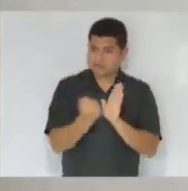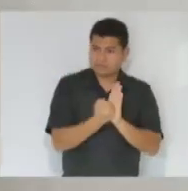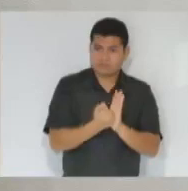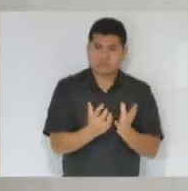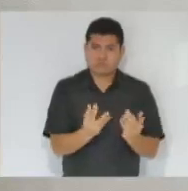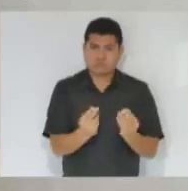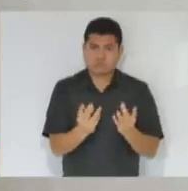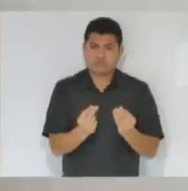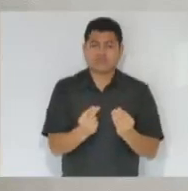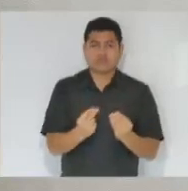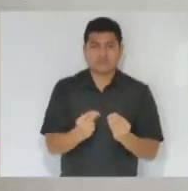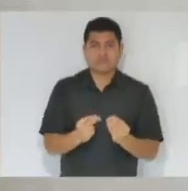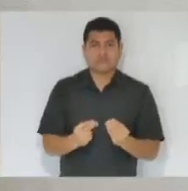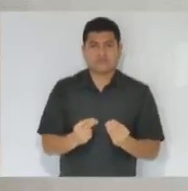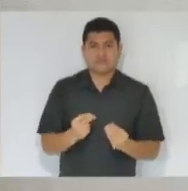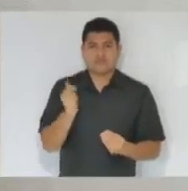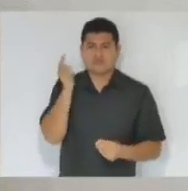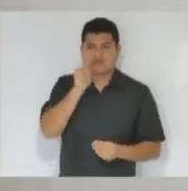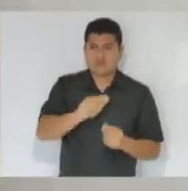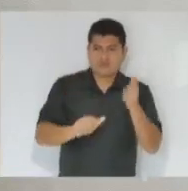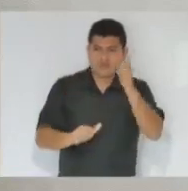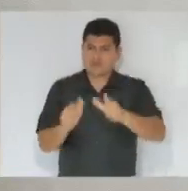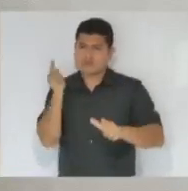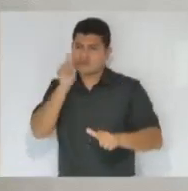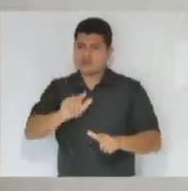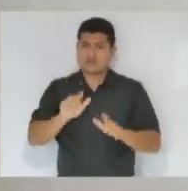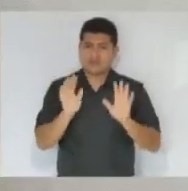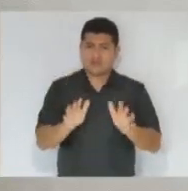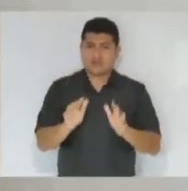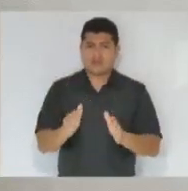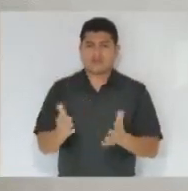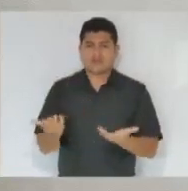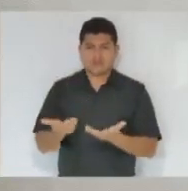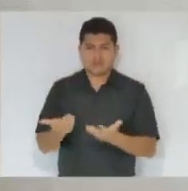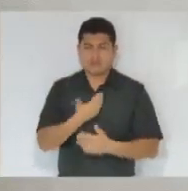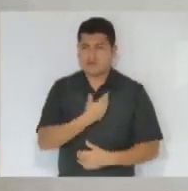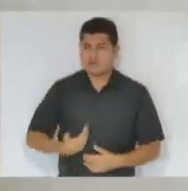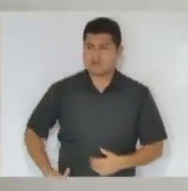das conquistas que a gente já teve com o governo atual.